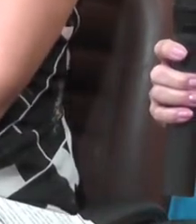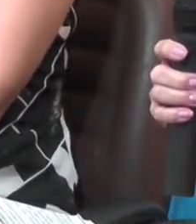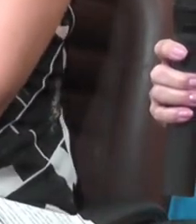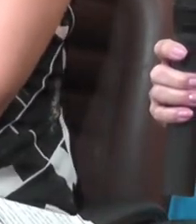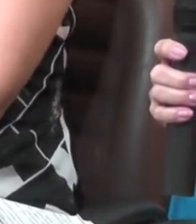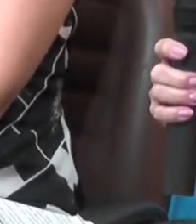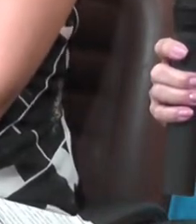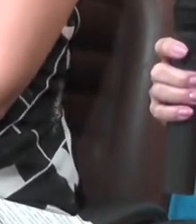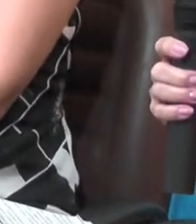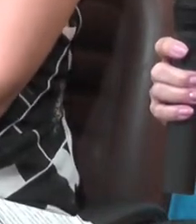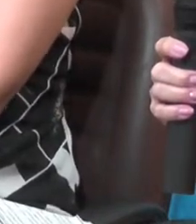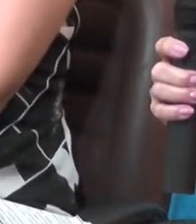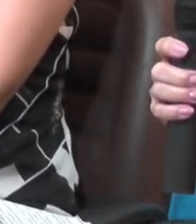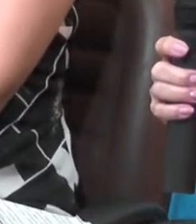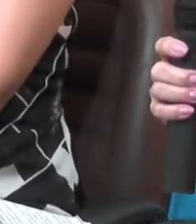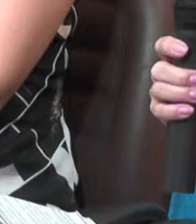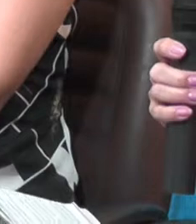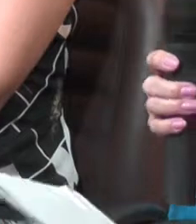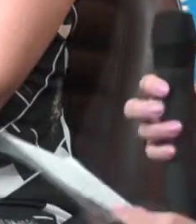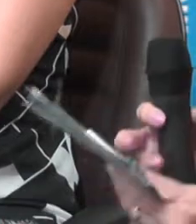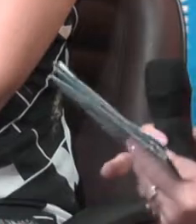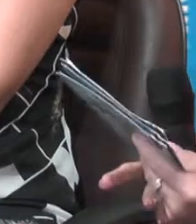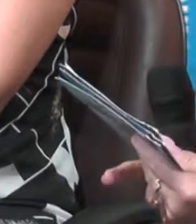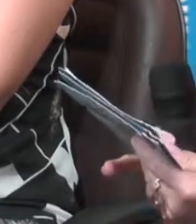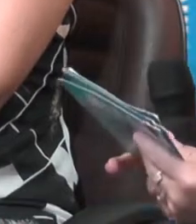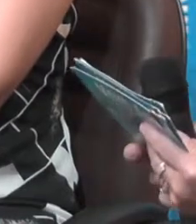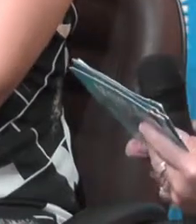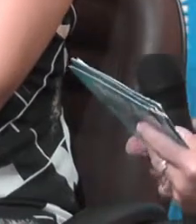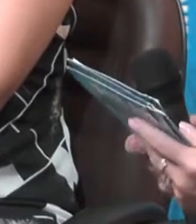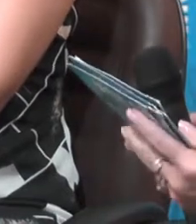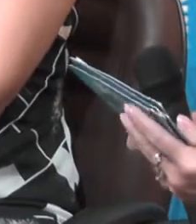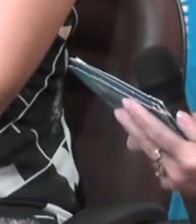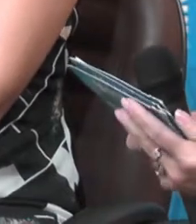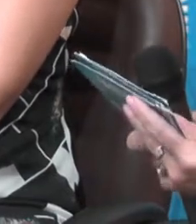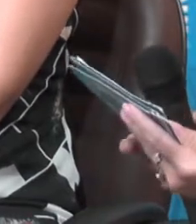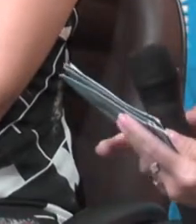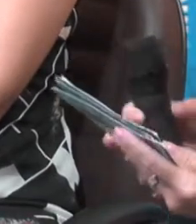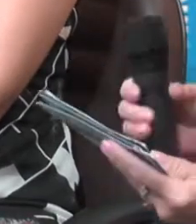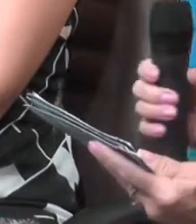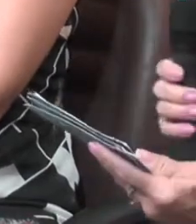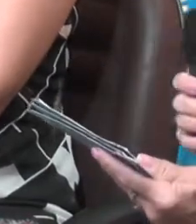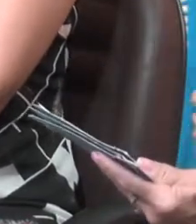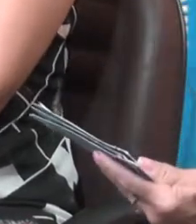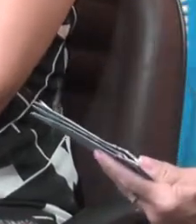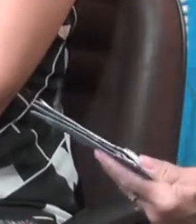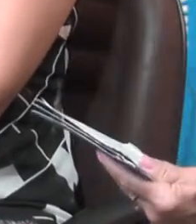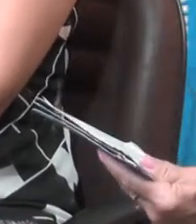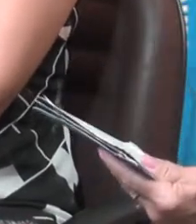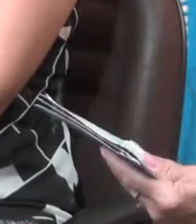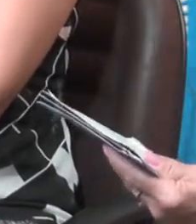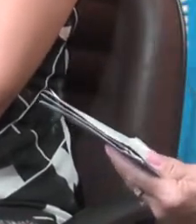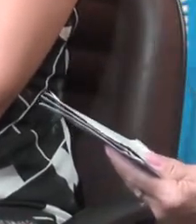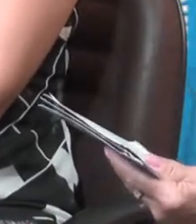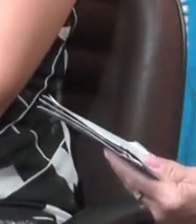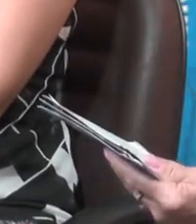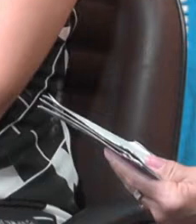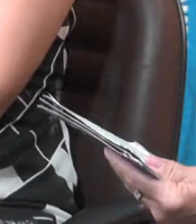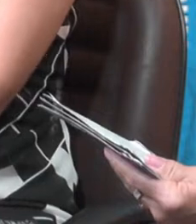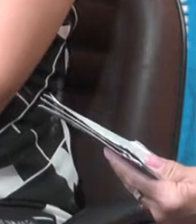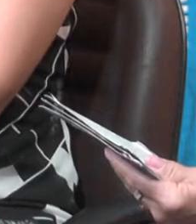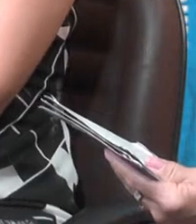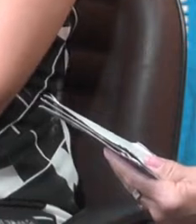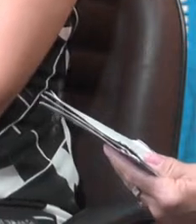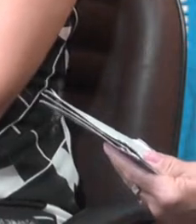buscar qual que é o melhor ensino para mim. Começou a aprender língua de sinais, mas eu aprendi primeiro